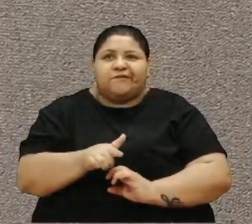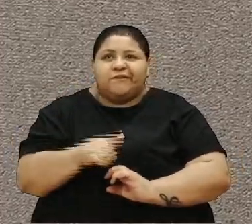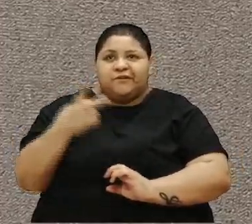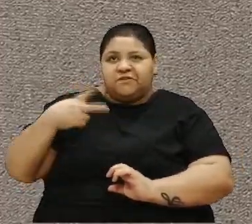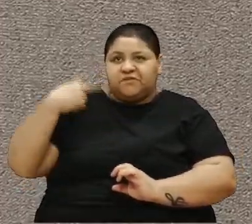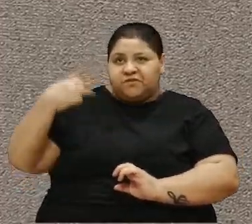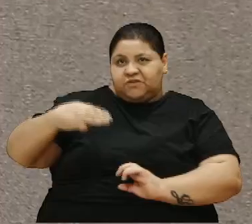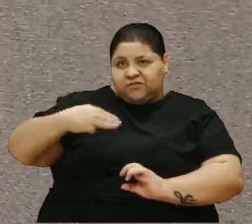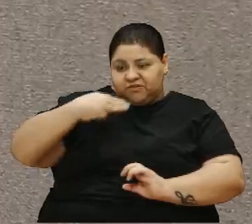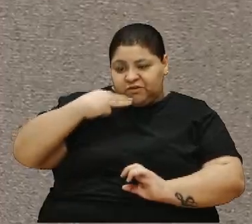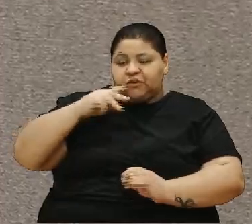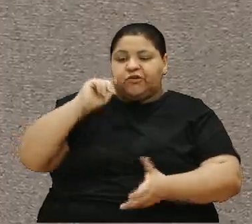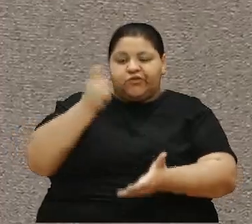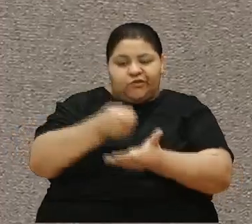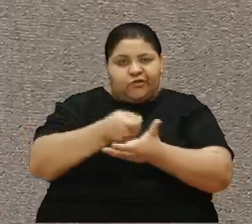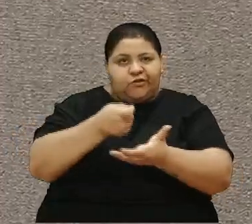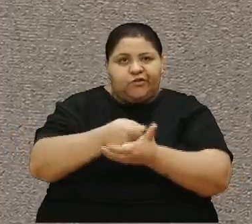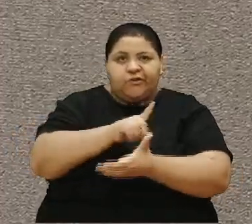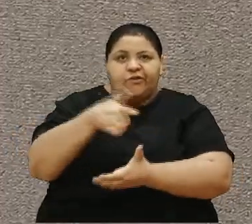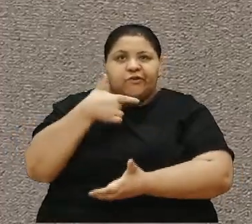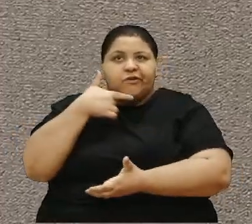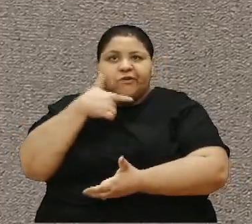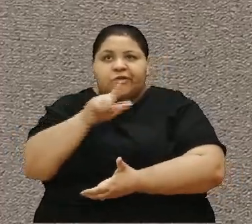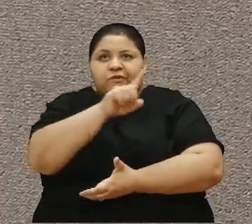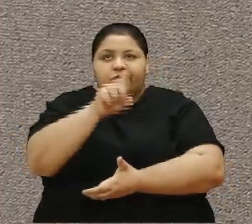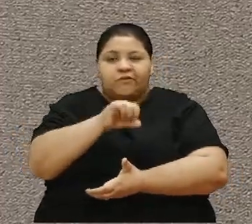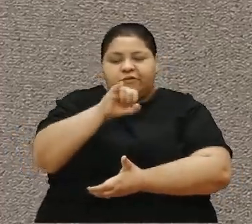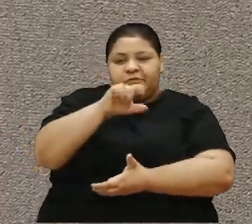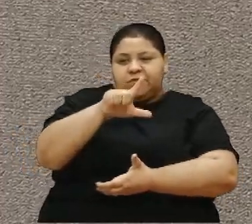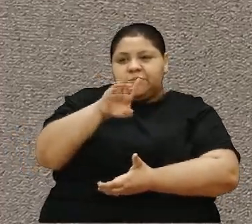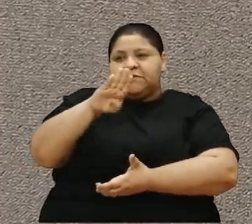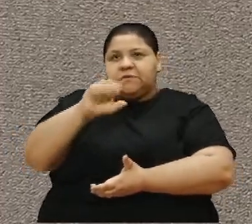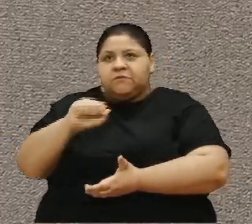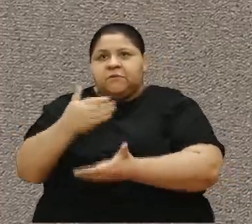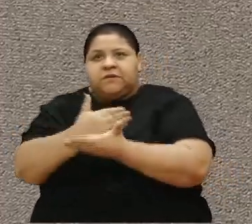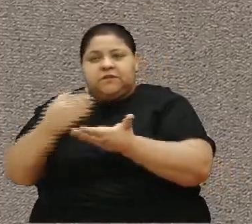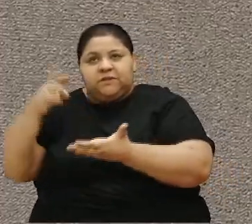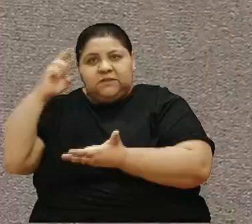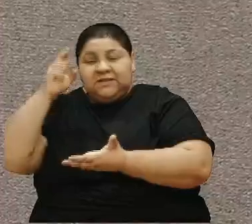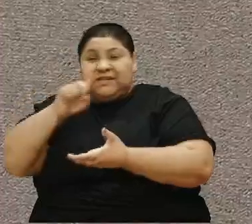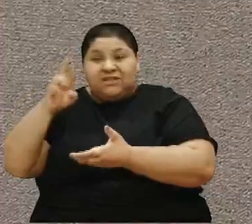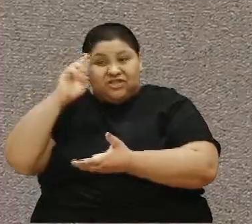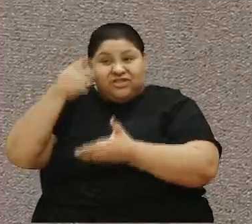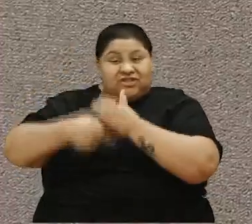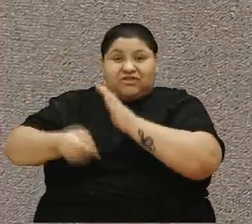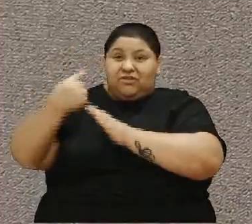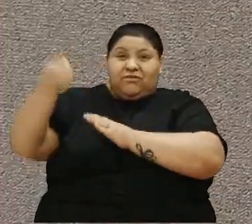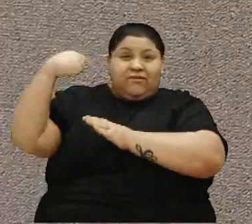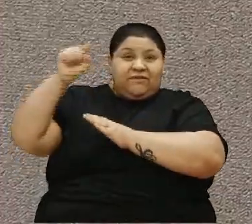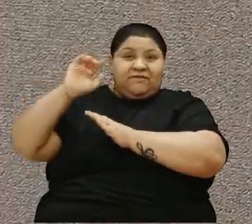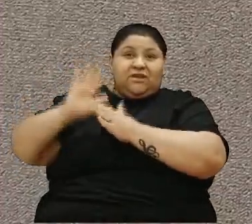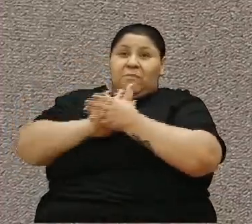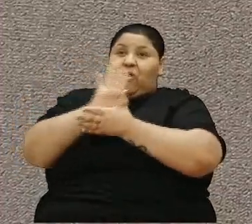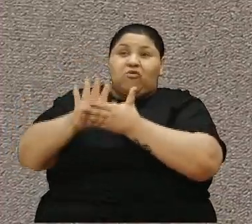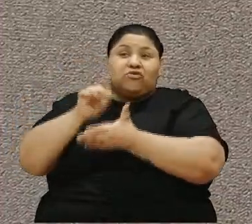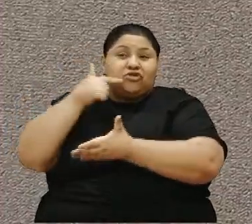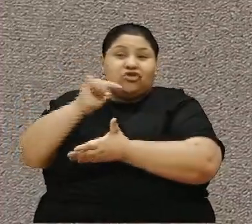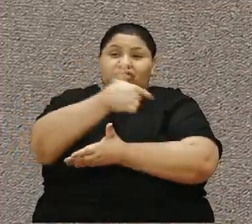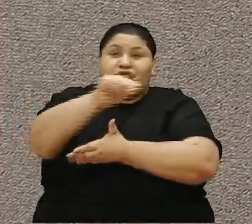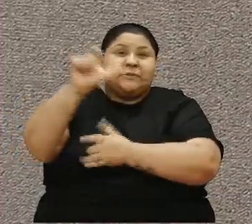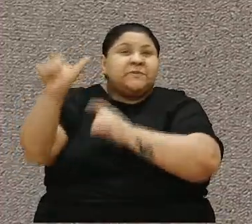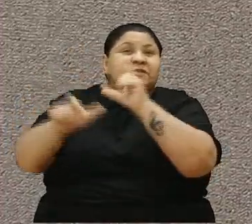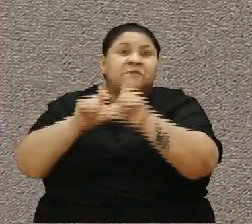vereadora Marisol, que vem lutando, não é uma conquista da Zilba, que assumiu a direção agora, nem da direção anterior, nem do Israel, nem do Tiago, nem da Marta,